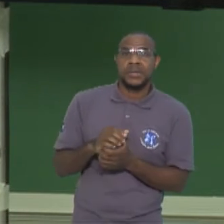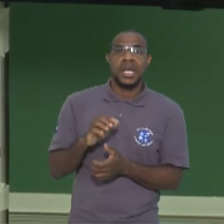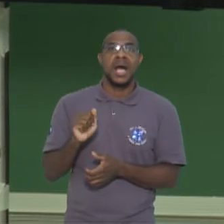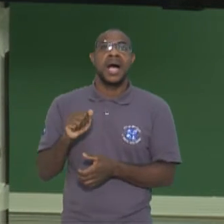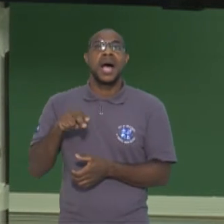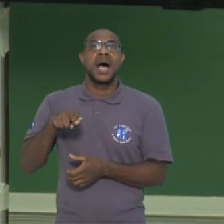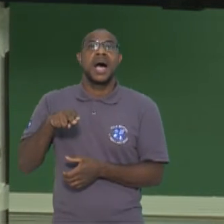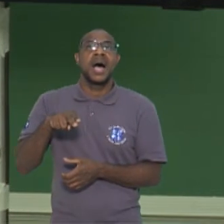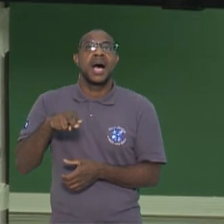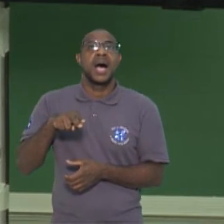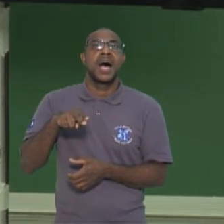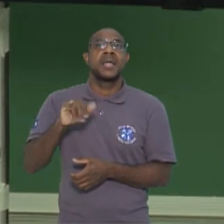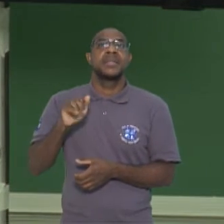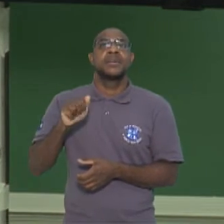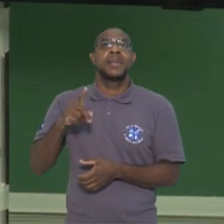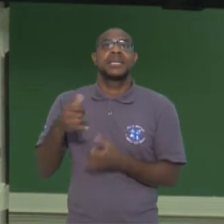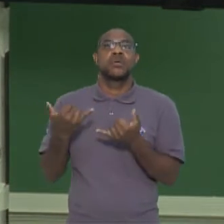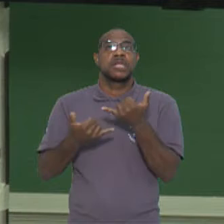filme de desenho.